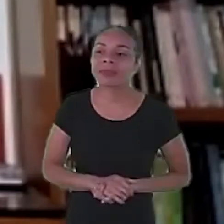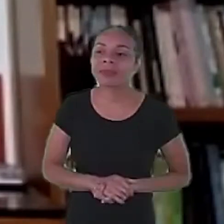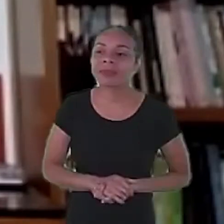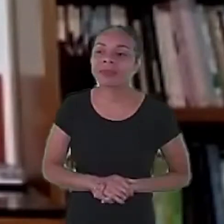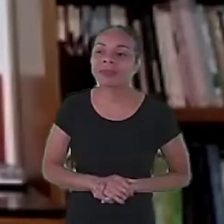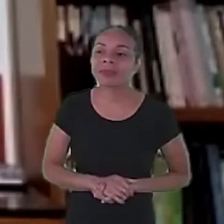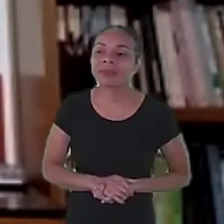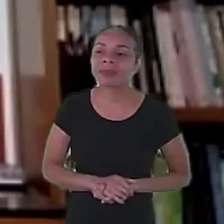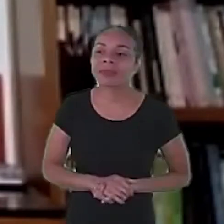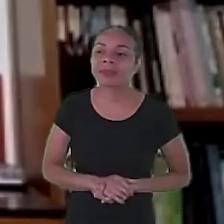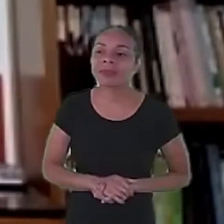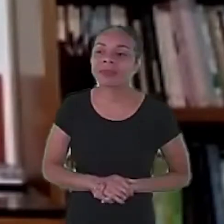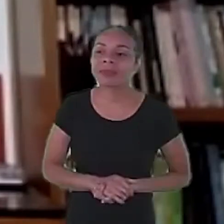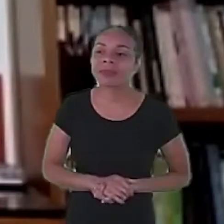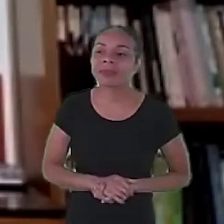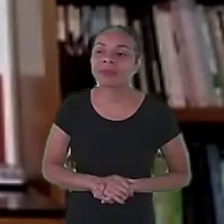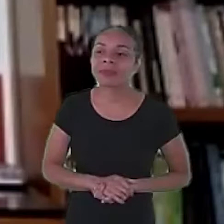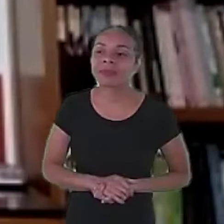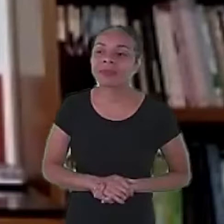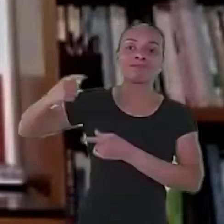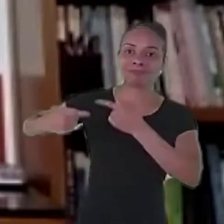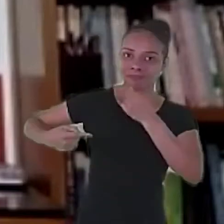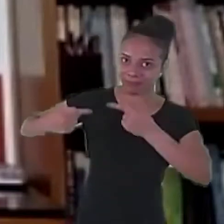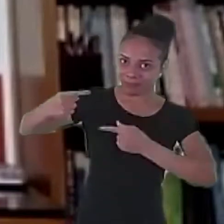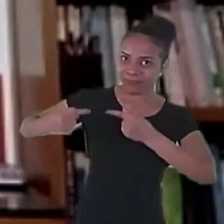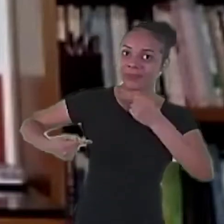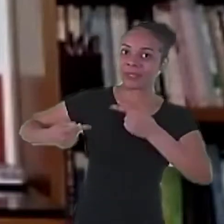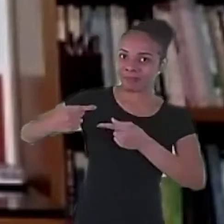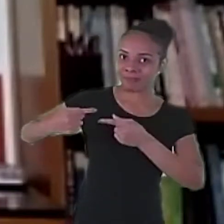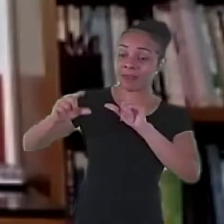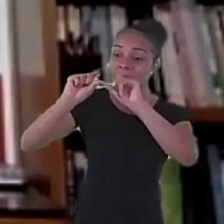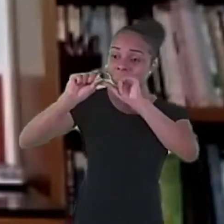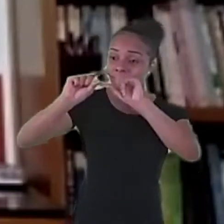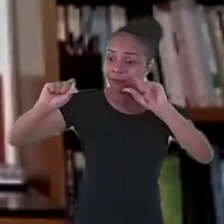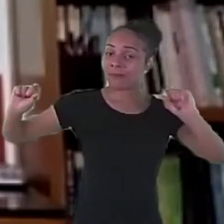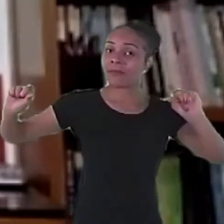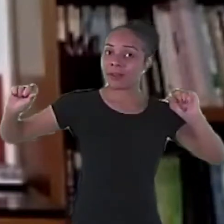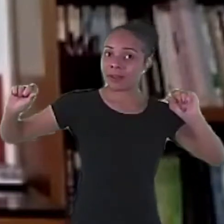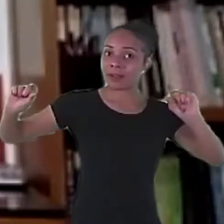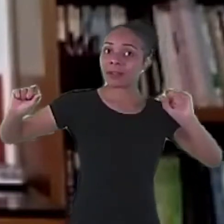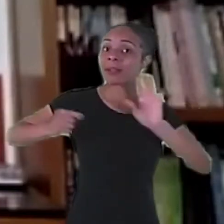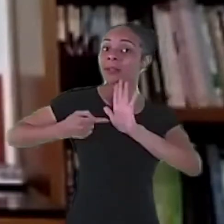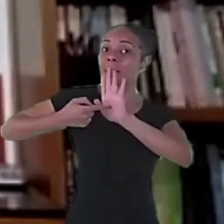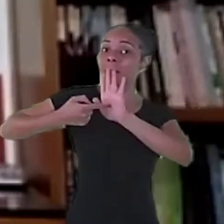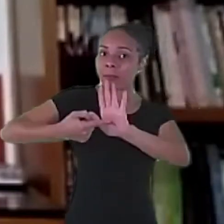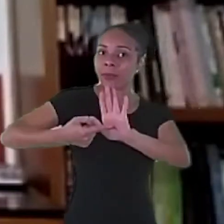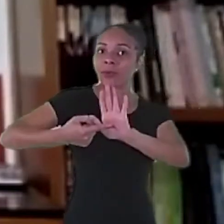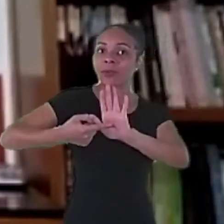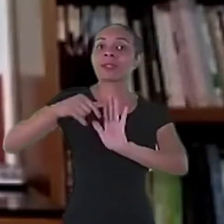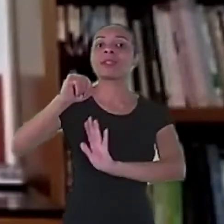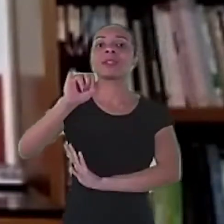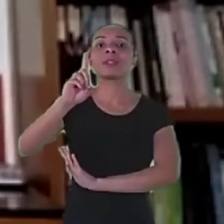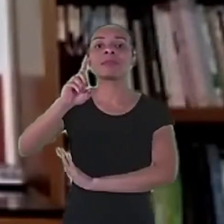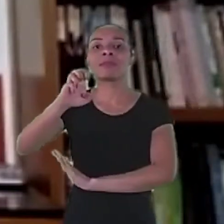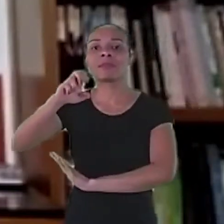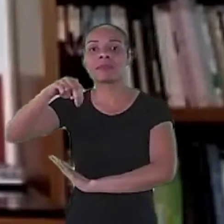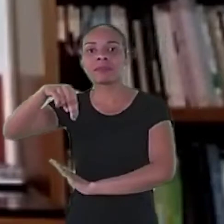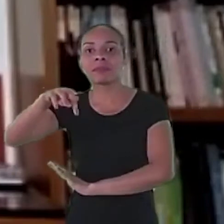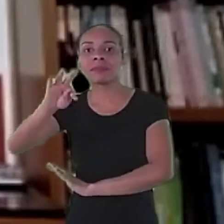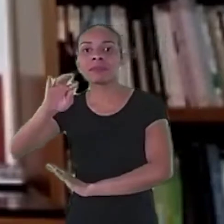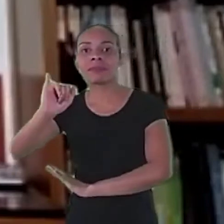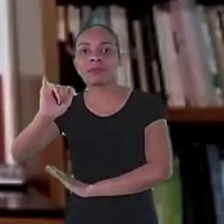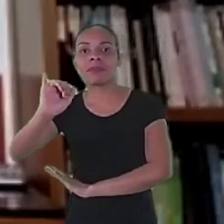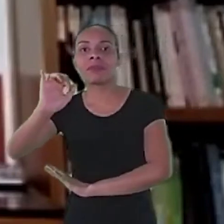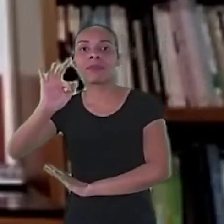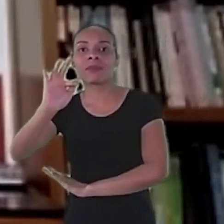política, é uma frase que tem como cerne a identificação. E, no